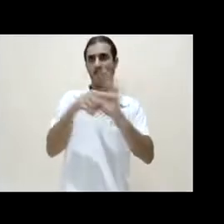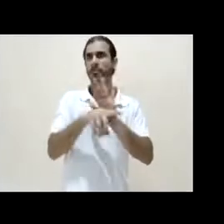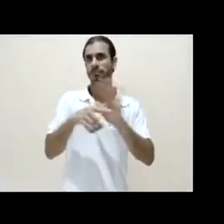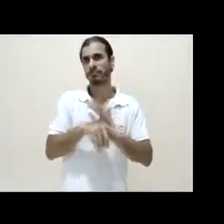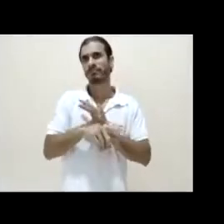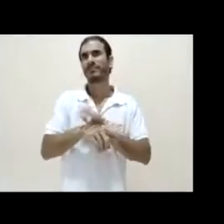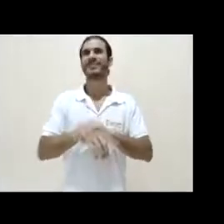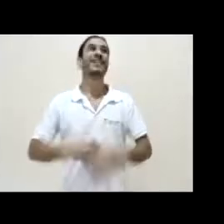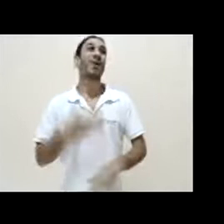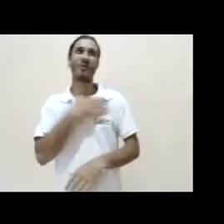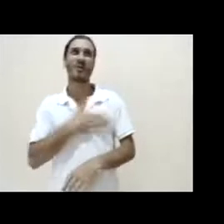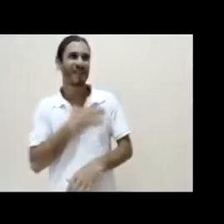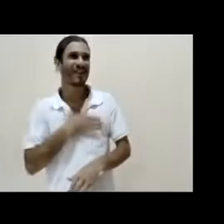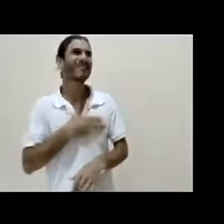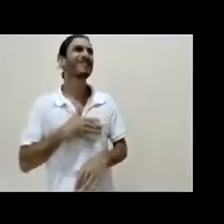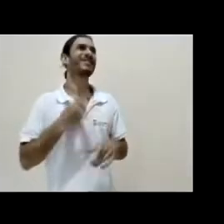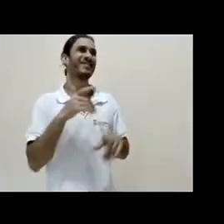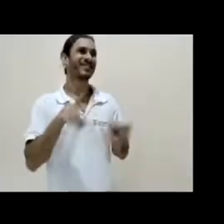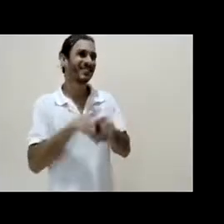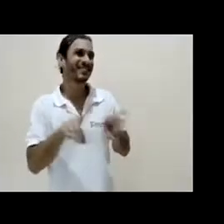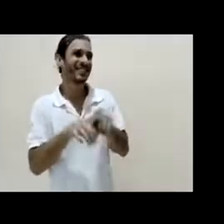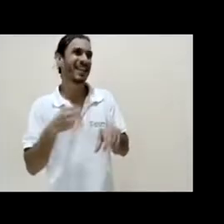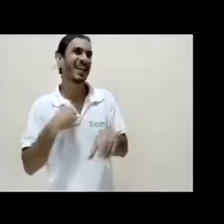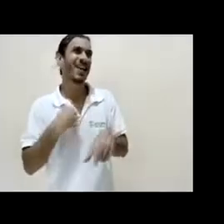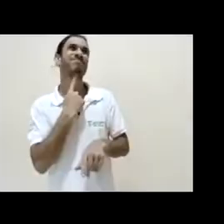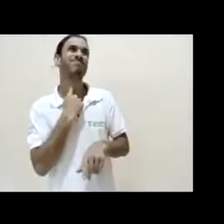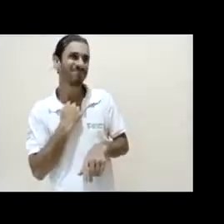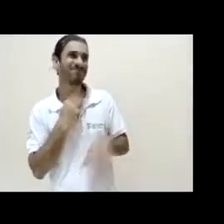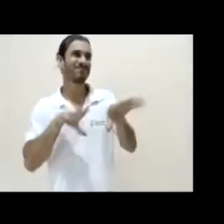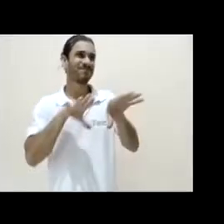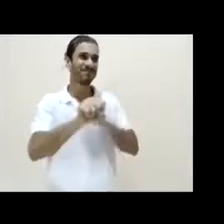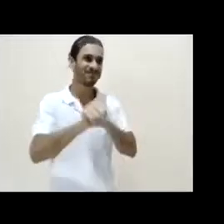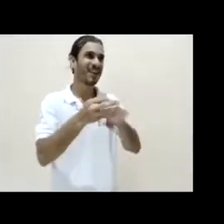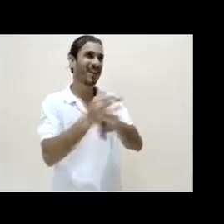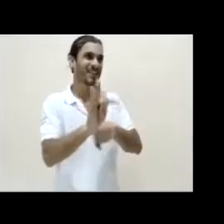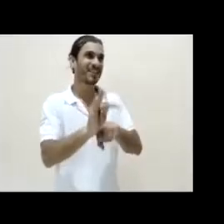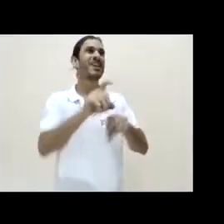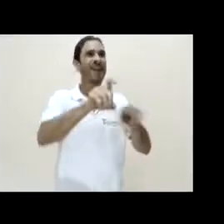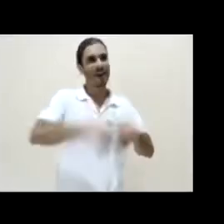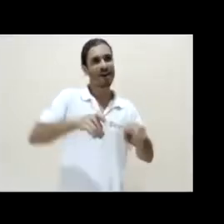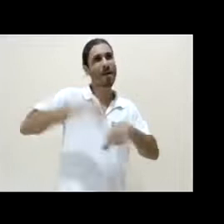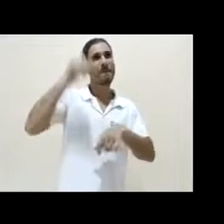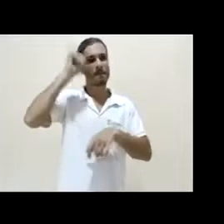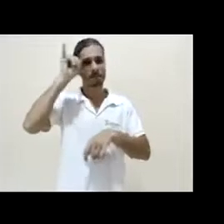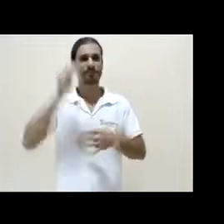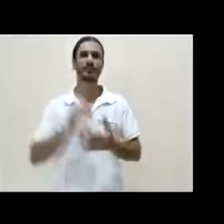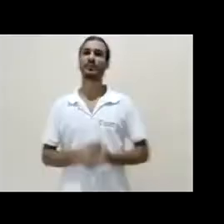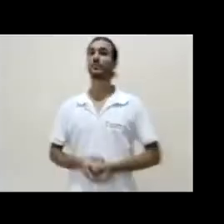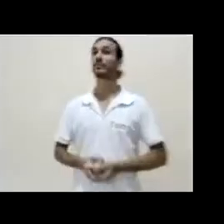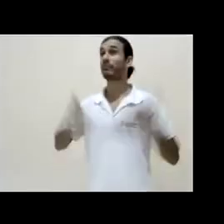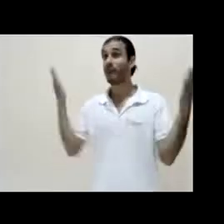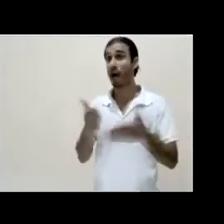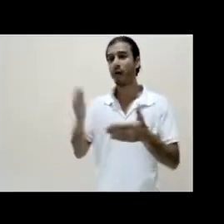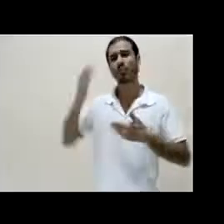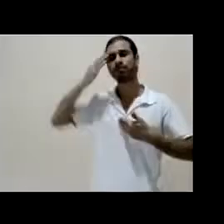Ai, que medo! Então, tá bom. Boa tarde a todos, né? Agradecer já de início a oportunidade que a gente está tendo aqui